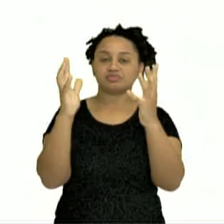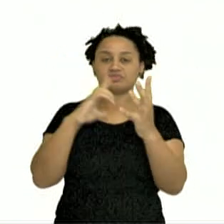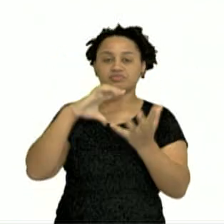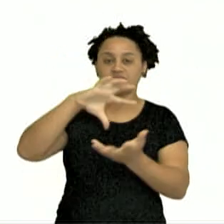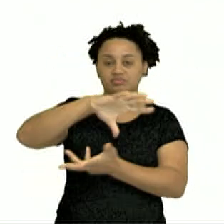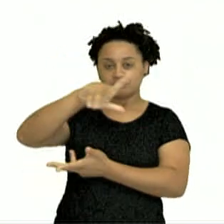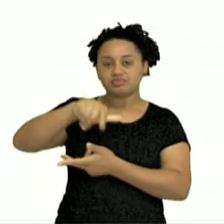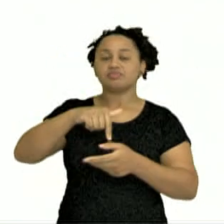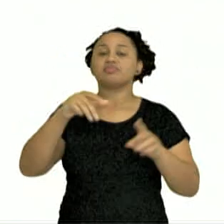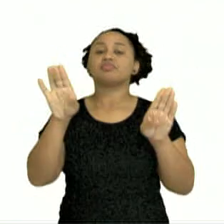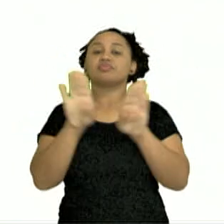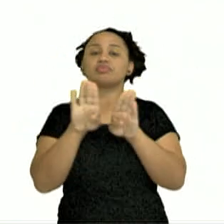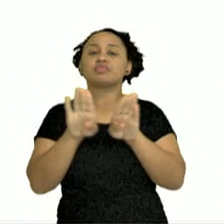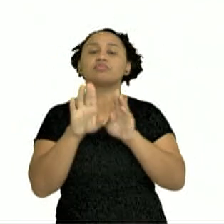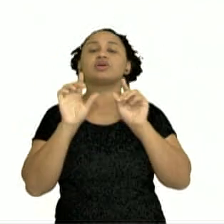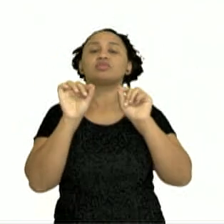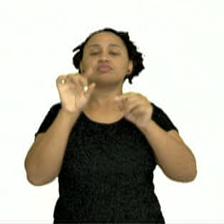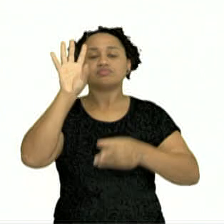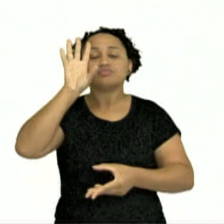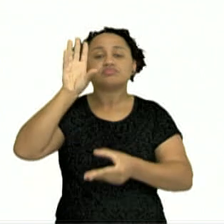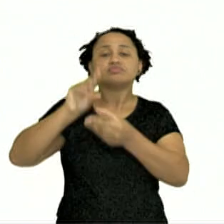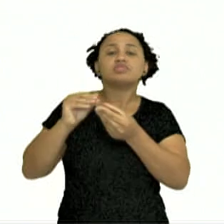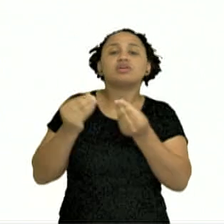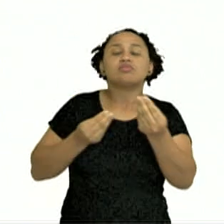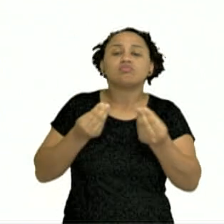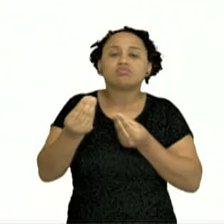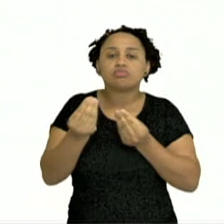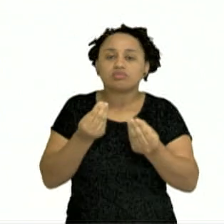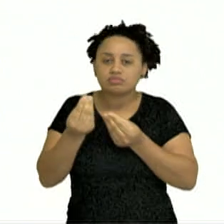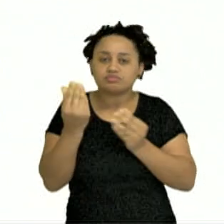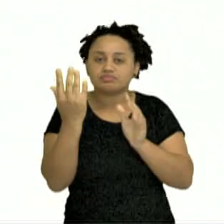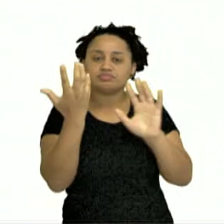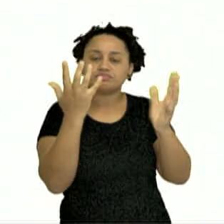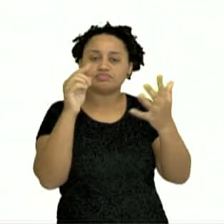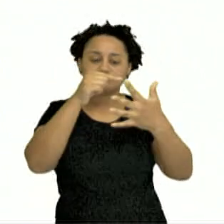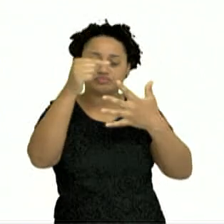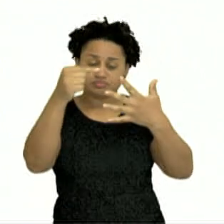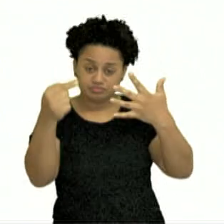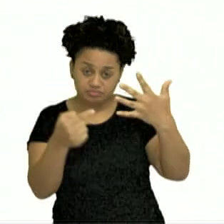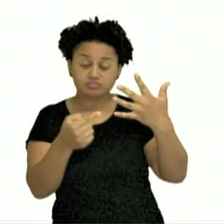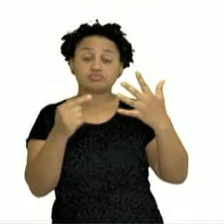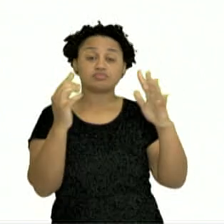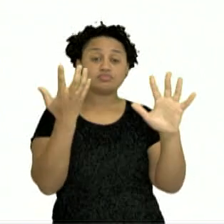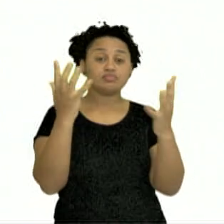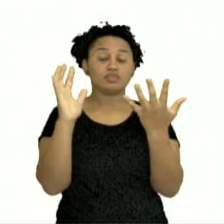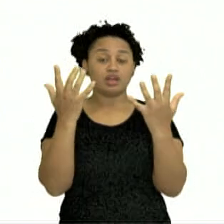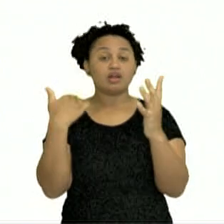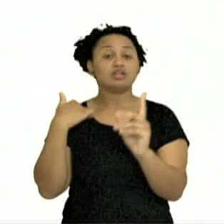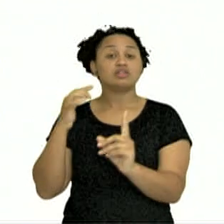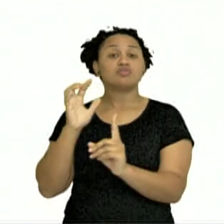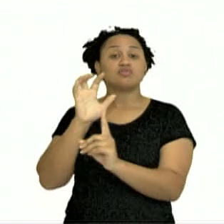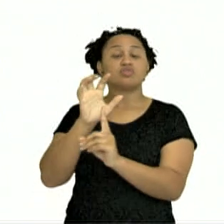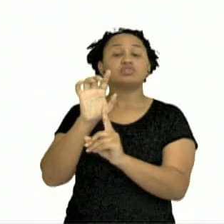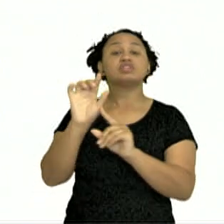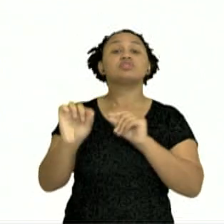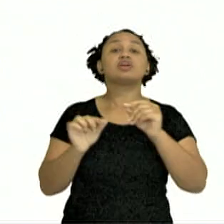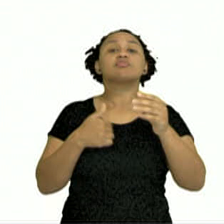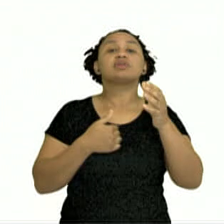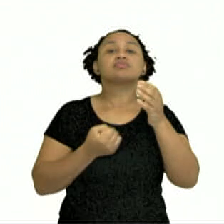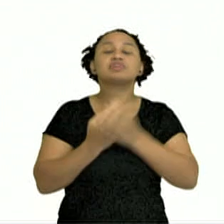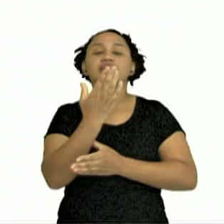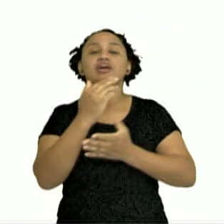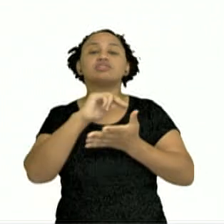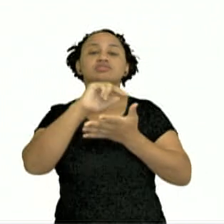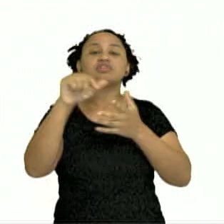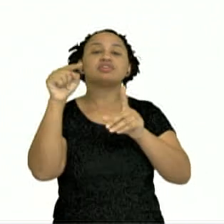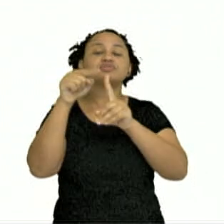planeta e ainda nós vamos compreender de que maneira os fatores e elementos climáticos atuam para formar os diferentes tipos